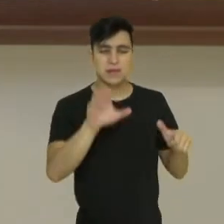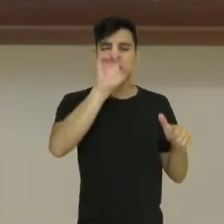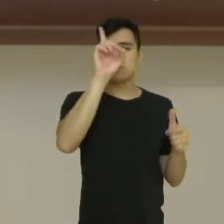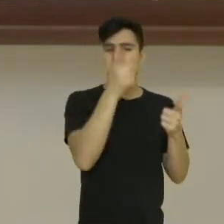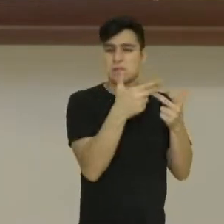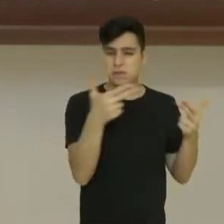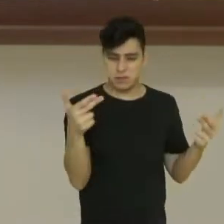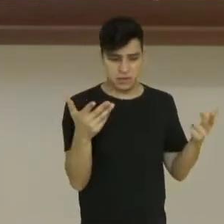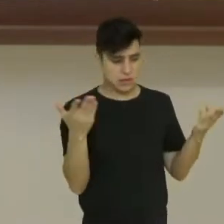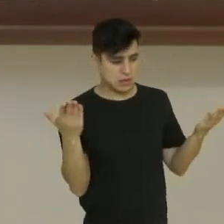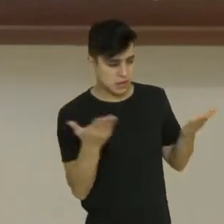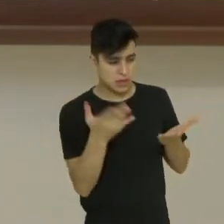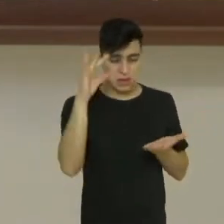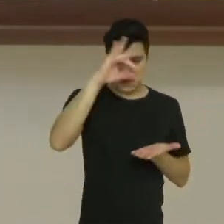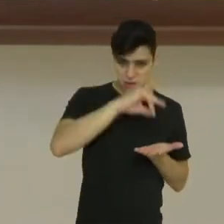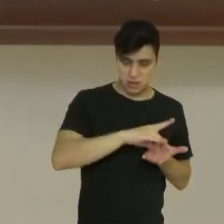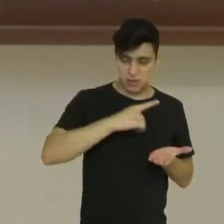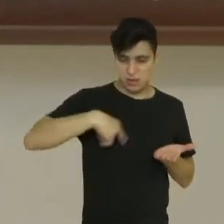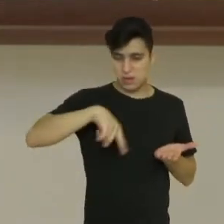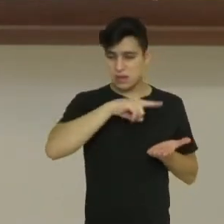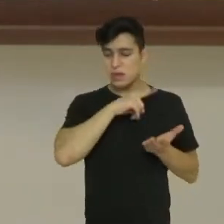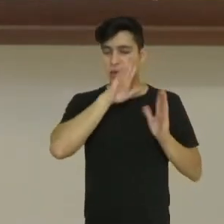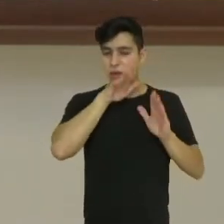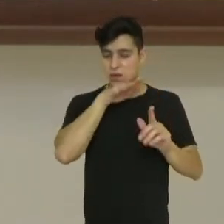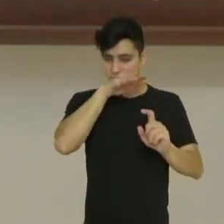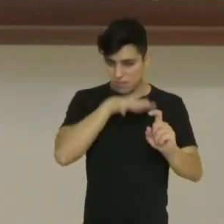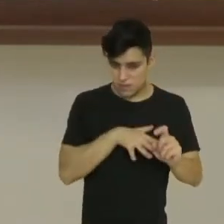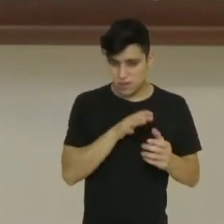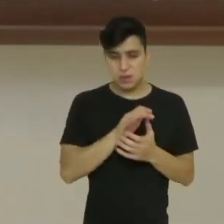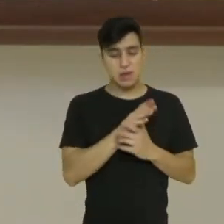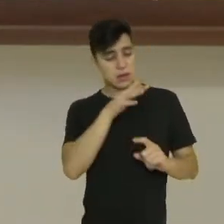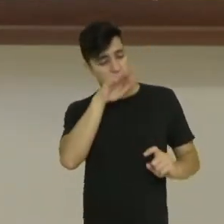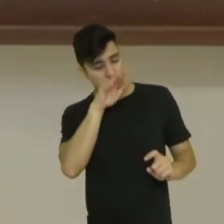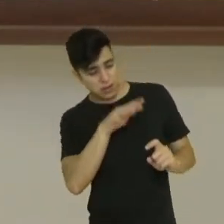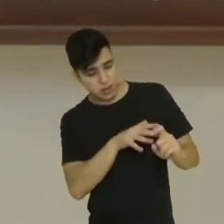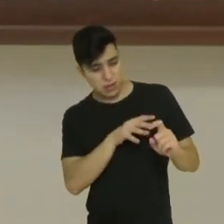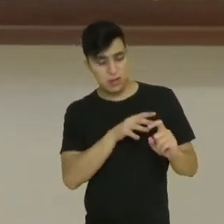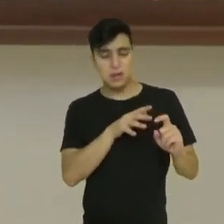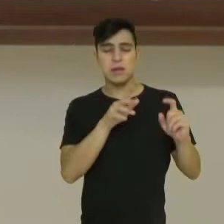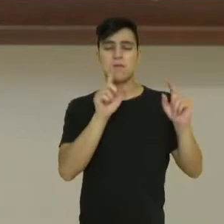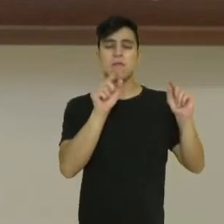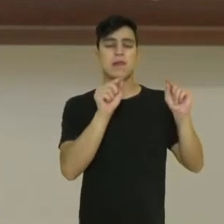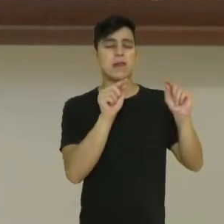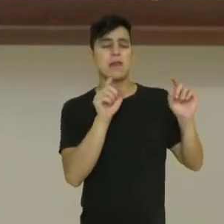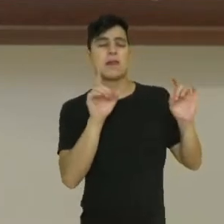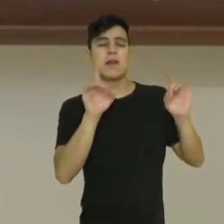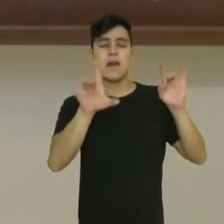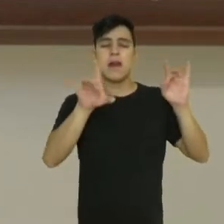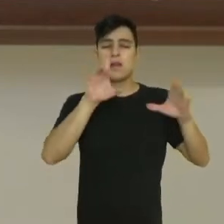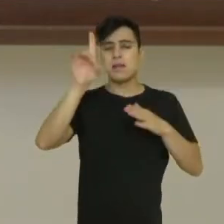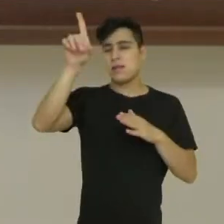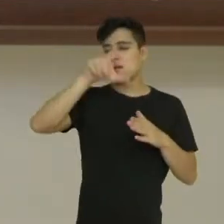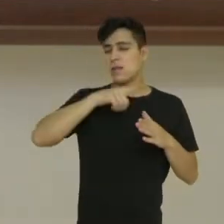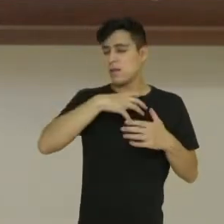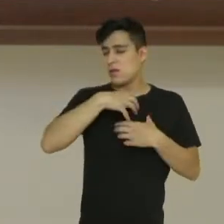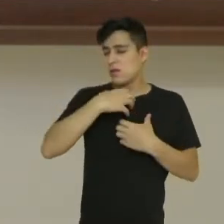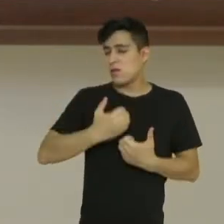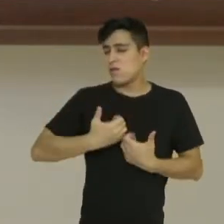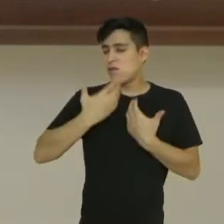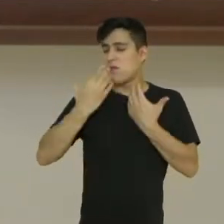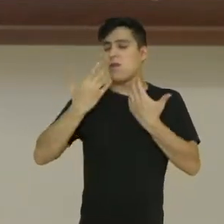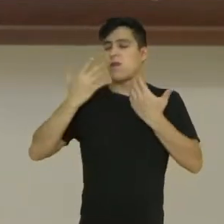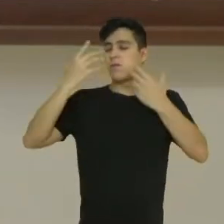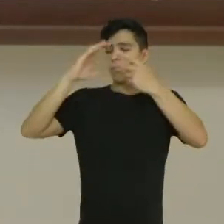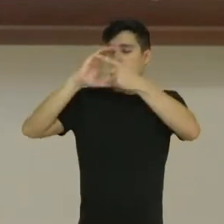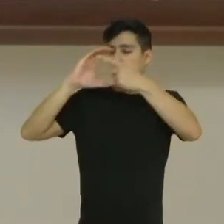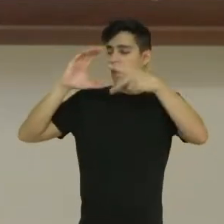agora esses deuses são realidades. Nós já temos a mitologia. A mitologia é um panteão de deuses que cada deus tem uma formação diferente, cada deus tem uma função